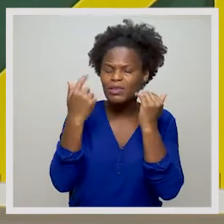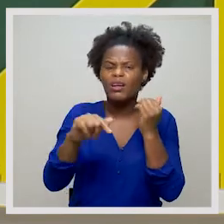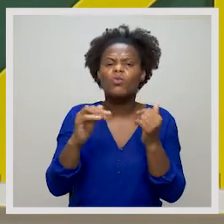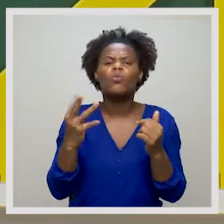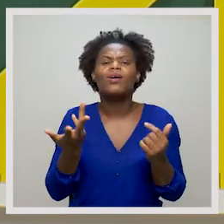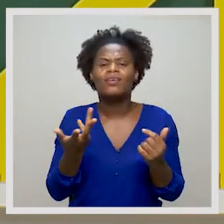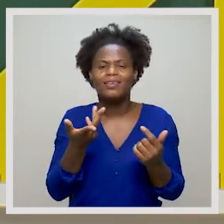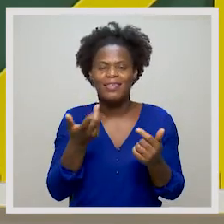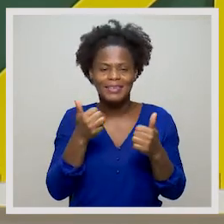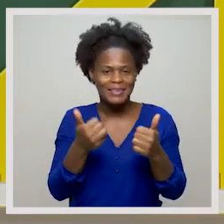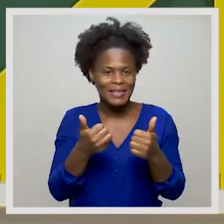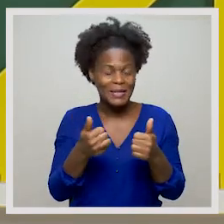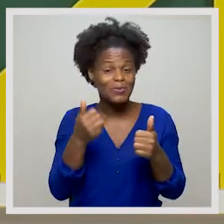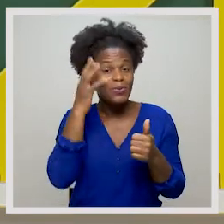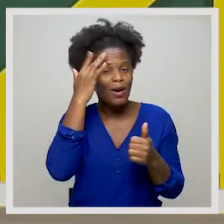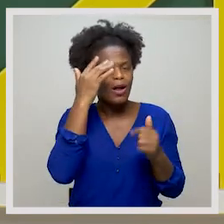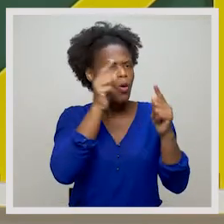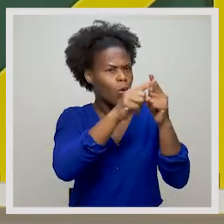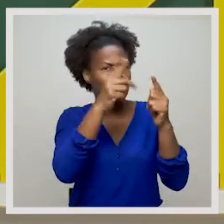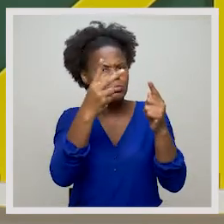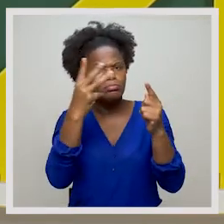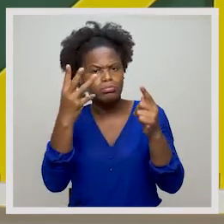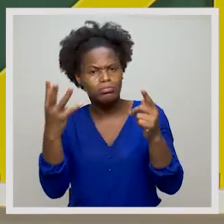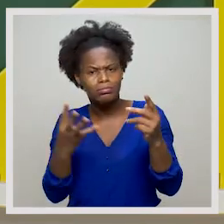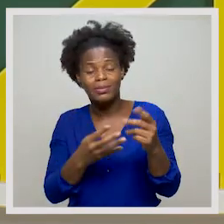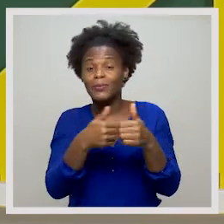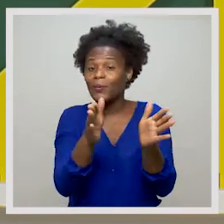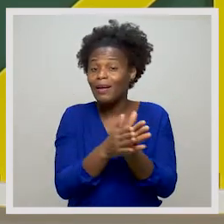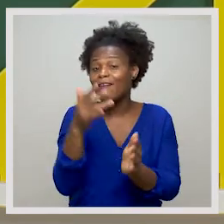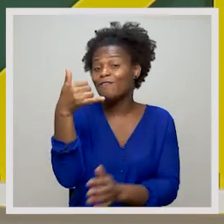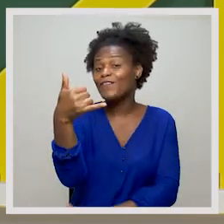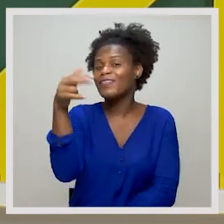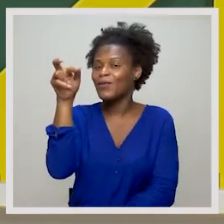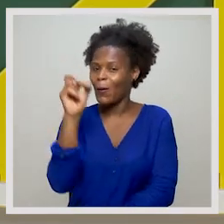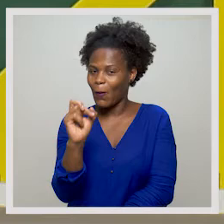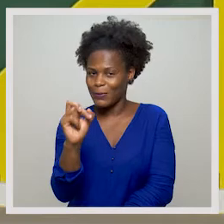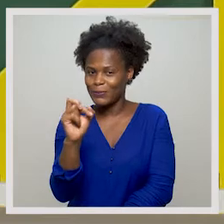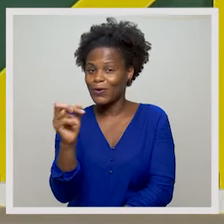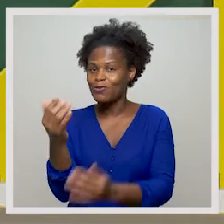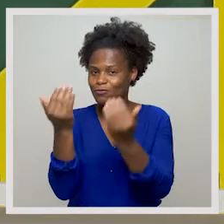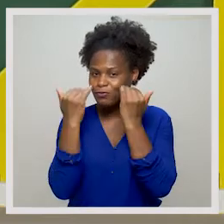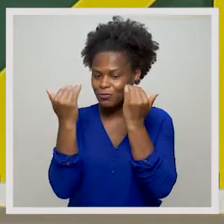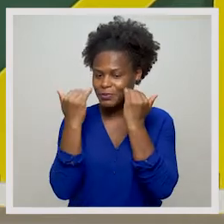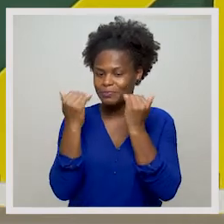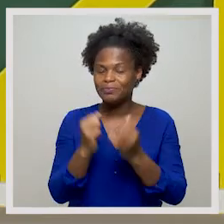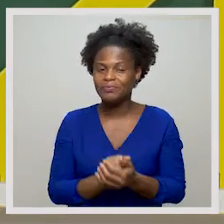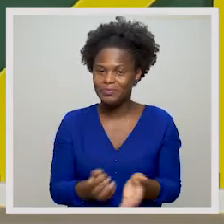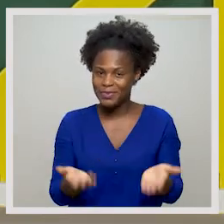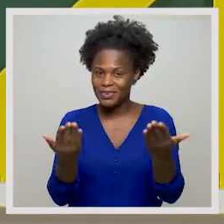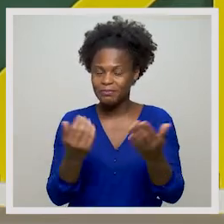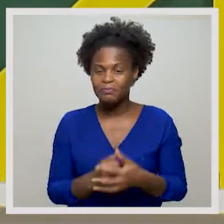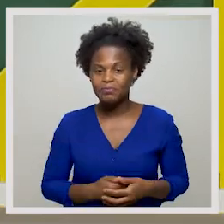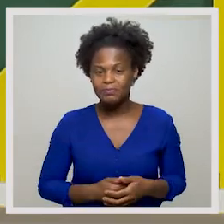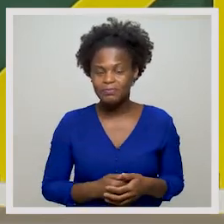ali? Isso, 28. Temos 28 dados, 28 observações. Vamos